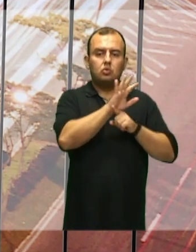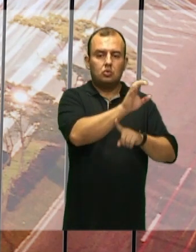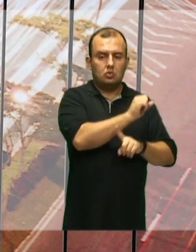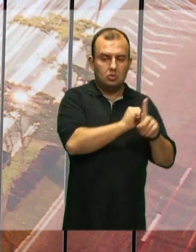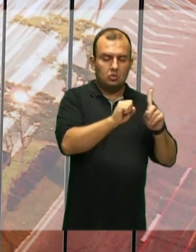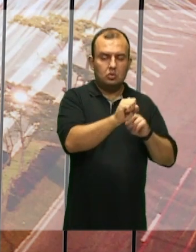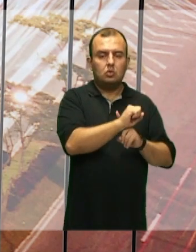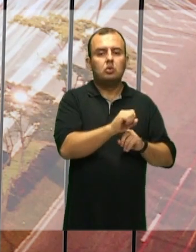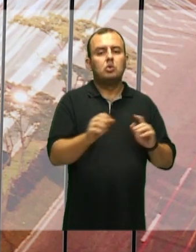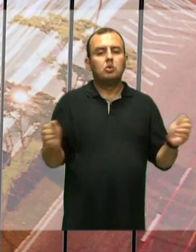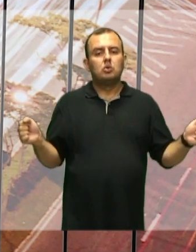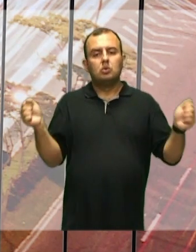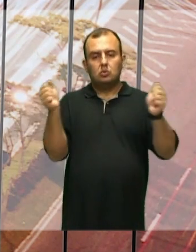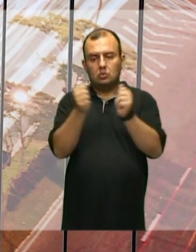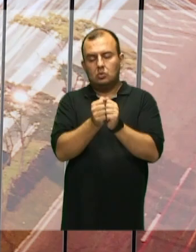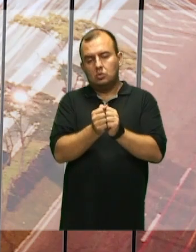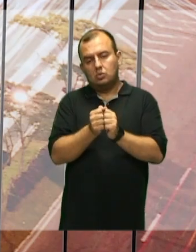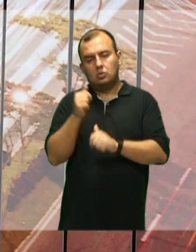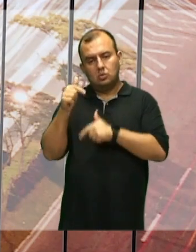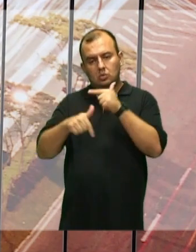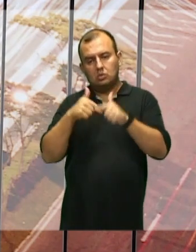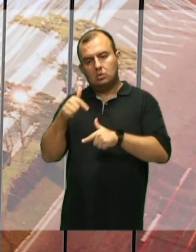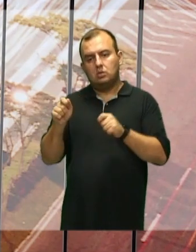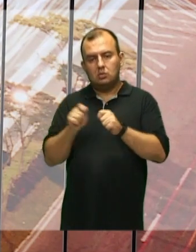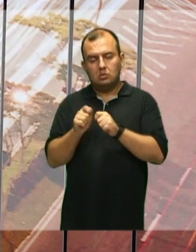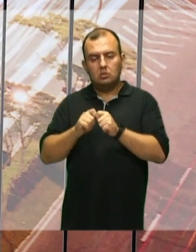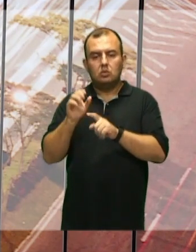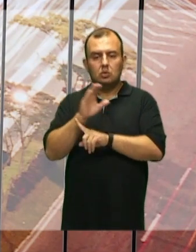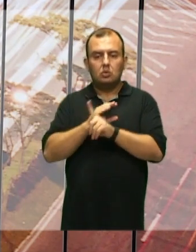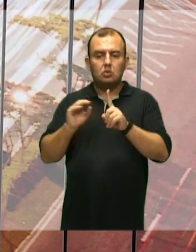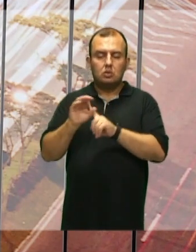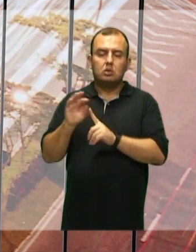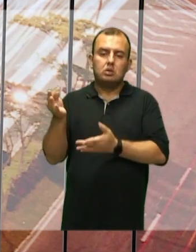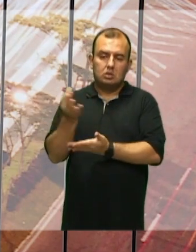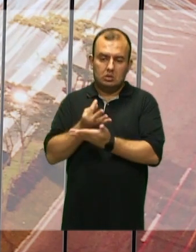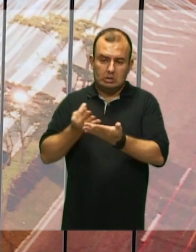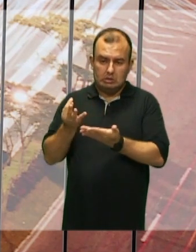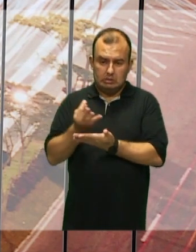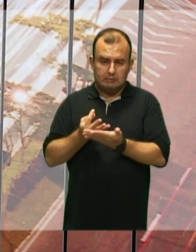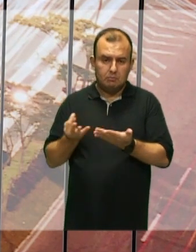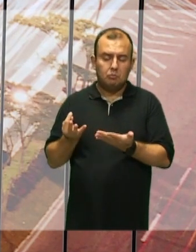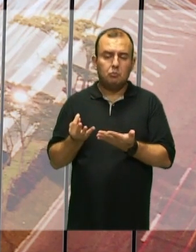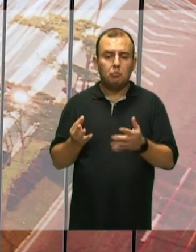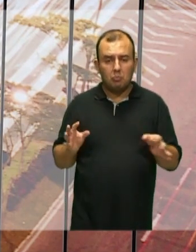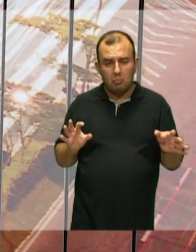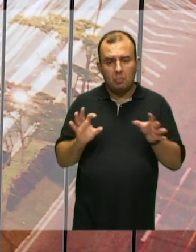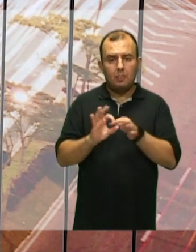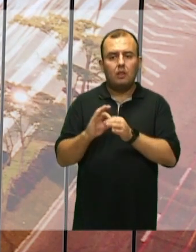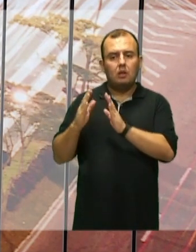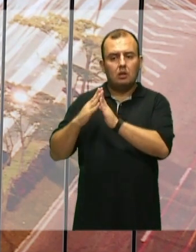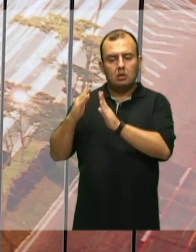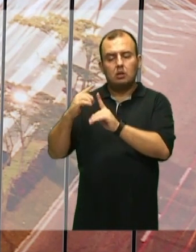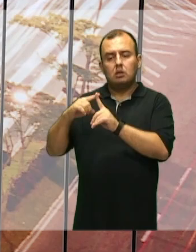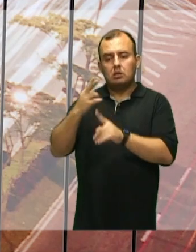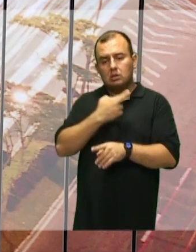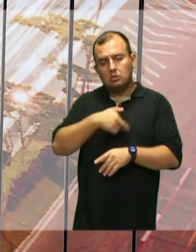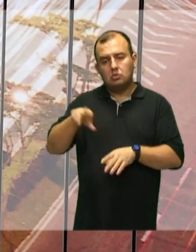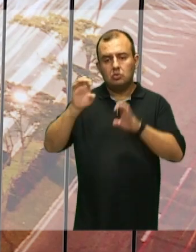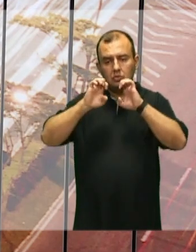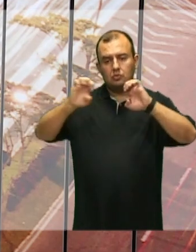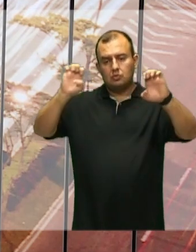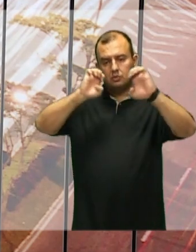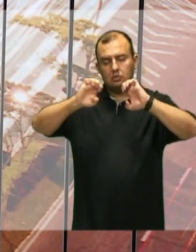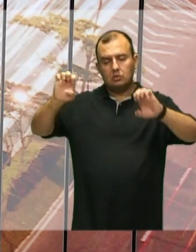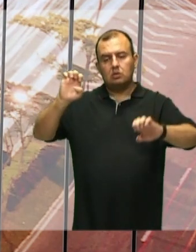eh junto com o trabalho feito pelas comunidades terapêuticas que na maioria das vezes são vinculados a igrejas evangélicas entre outras